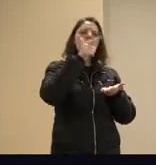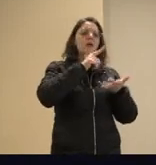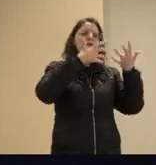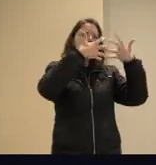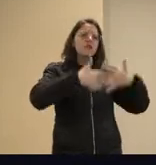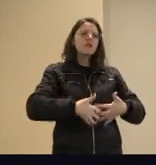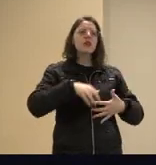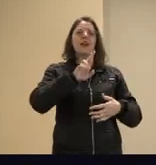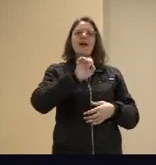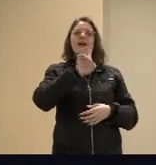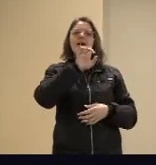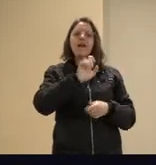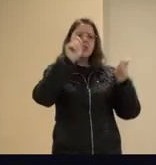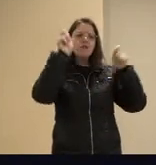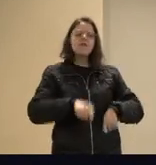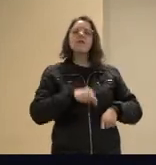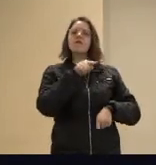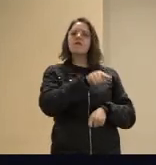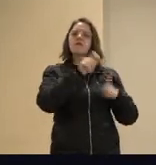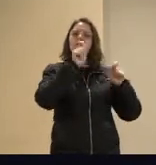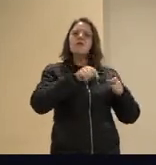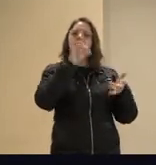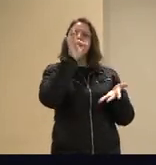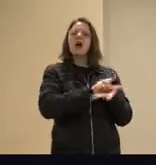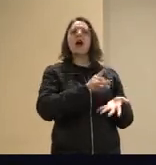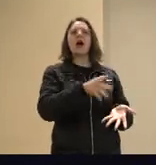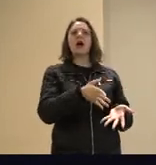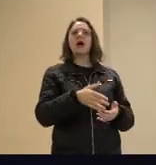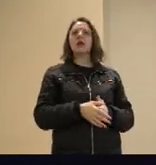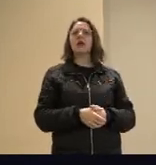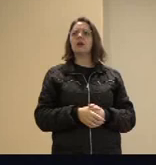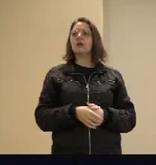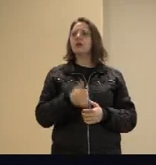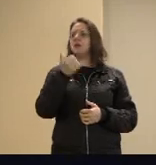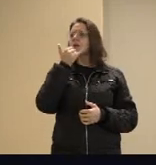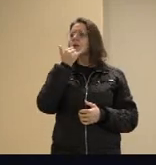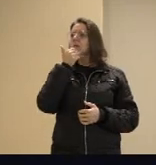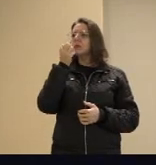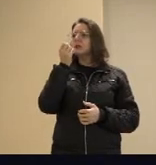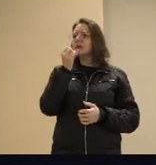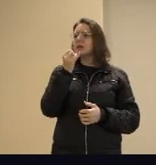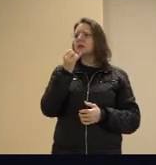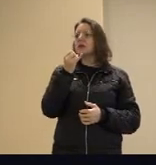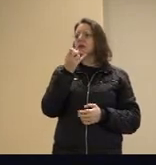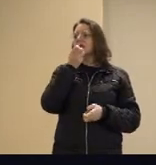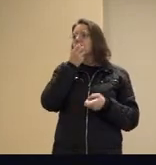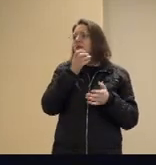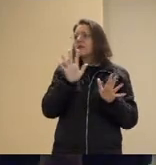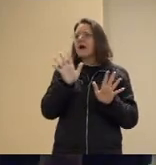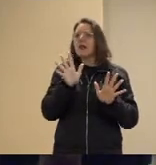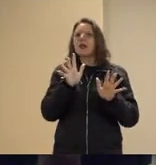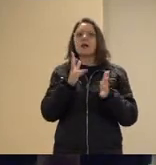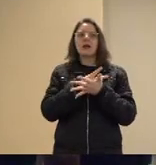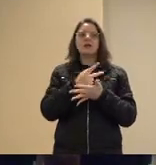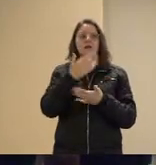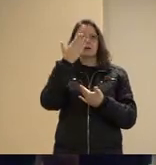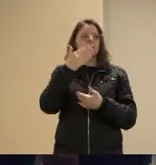com mais efetividade, eficiência e eficácia. Me perdoe meu delongamento.